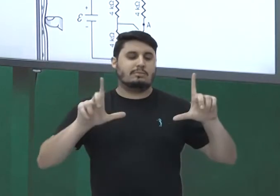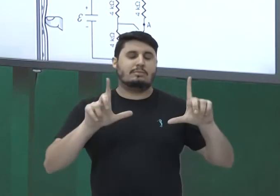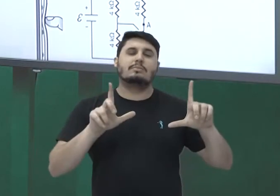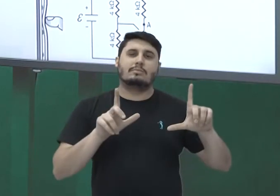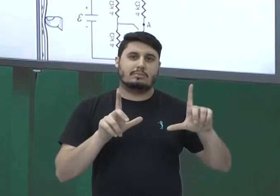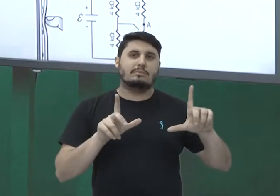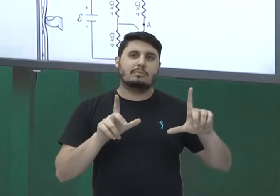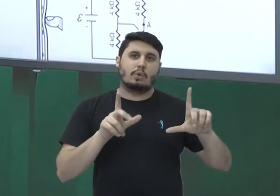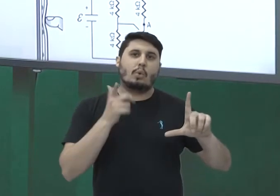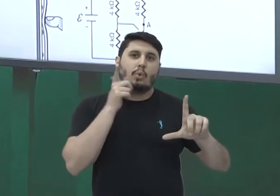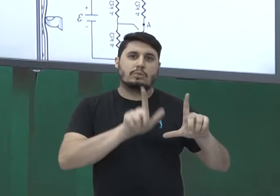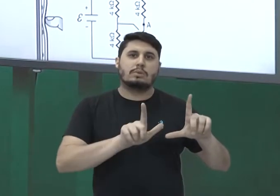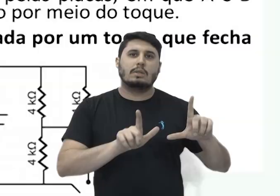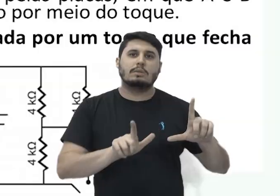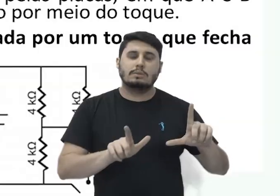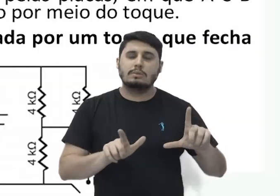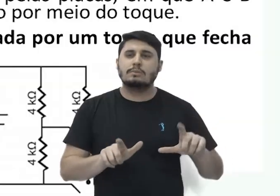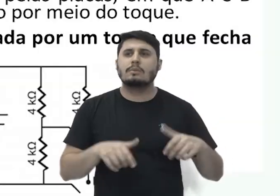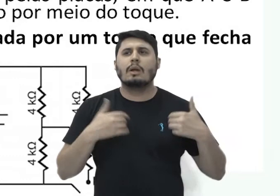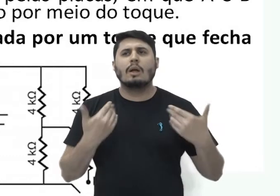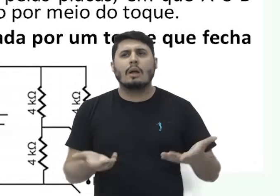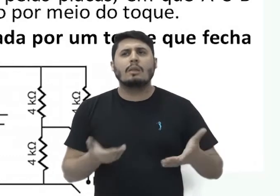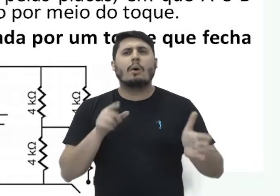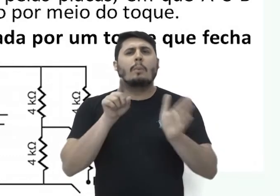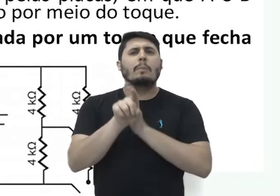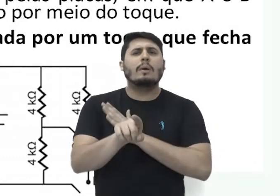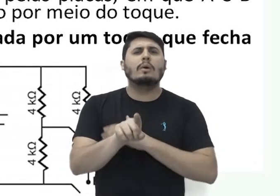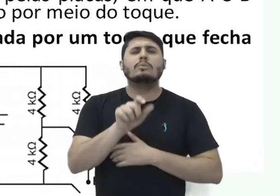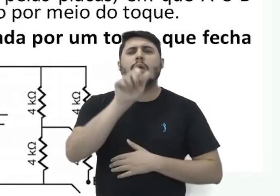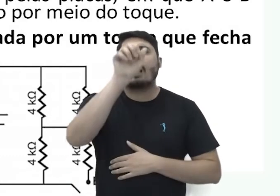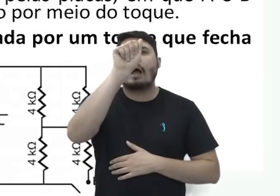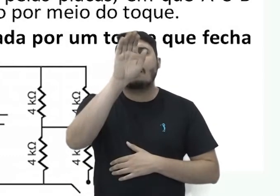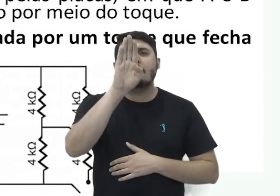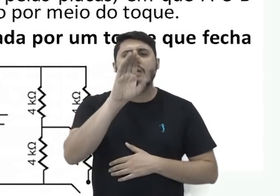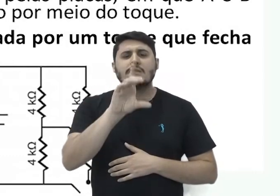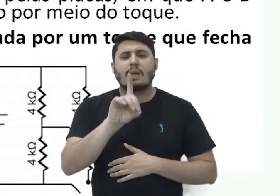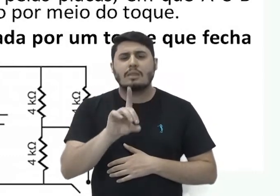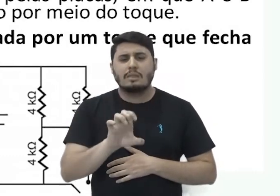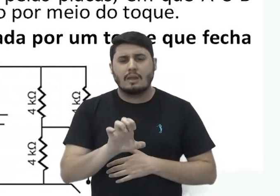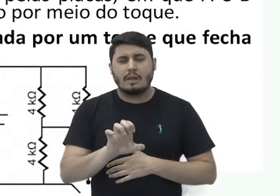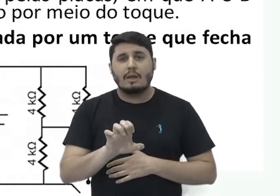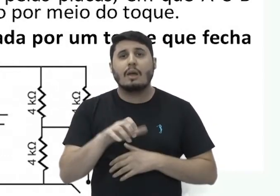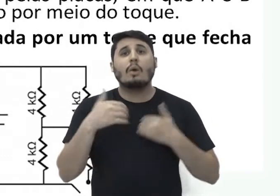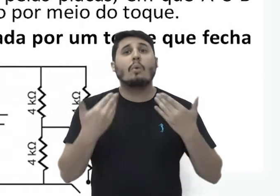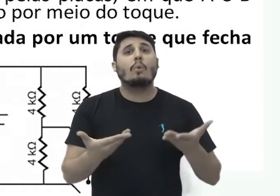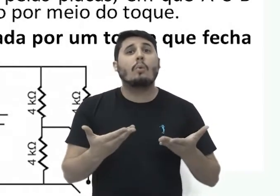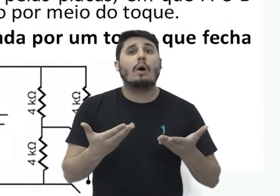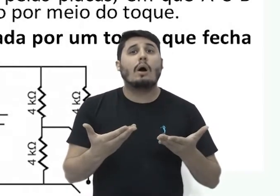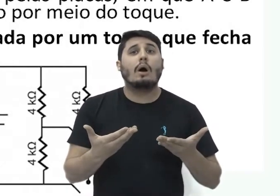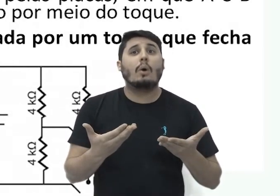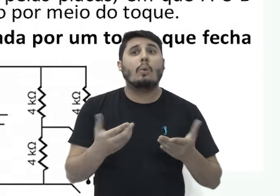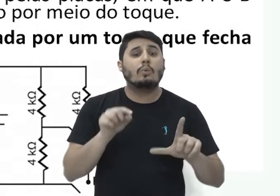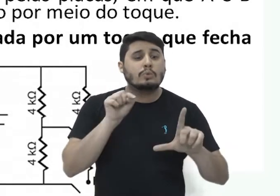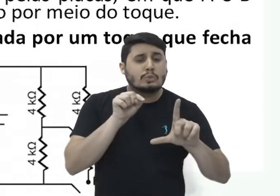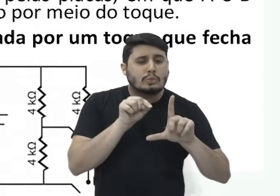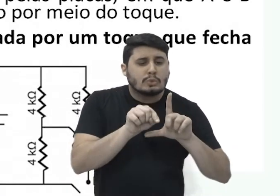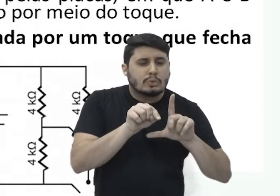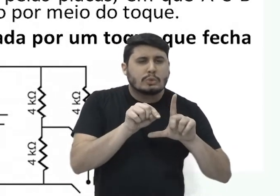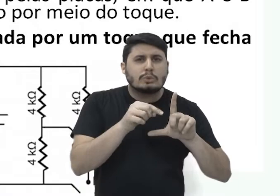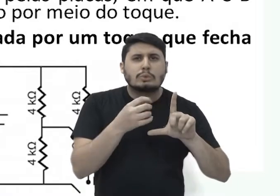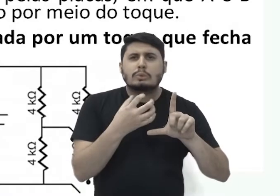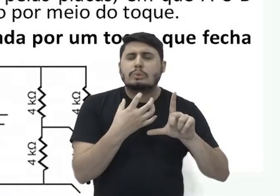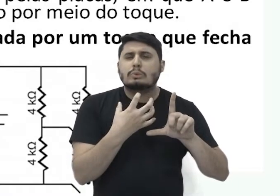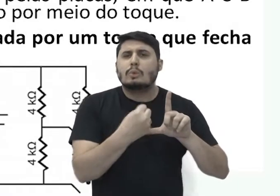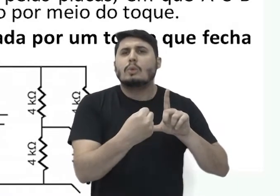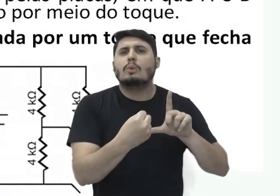Daí vem o comando da questão. Qual é a resistência equivalente no circuito provocada por um toque que fecha o